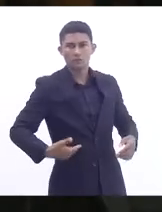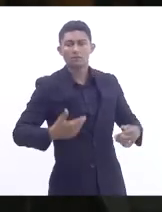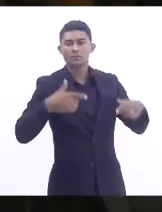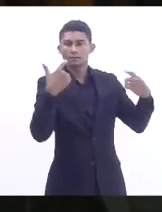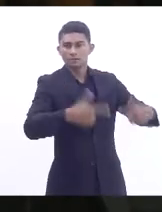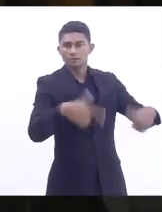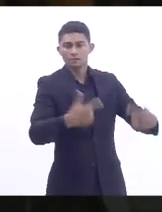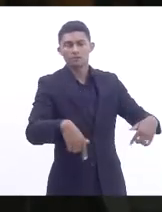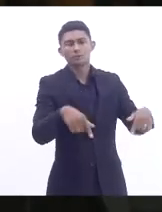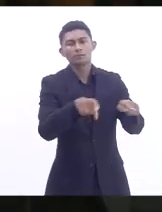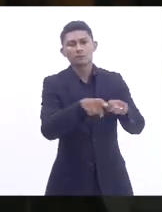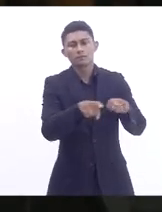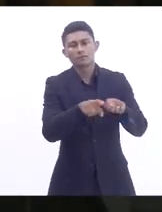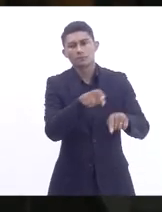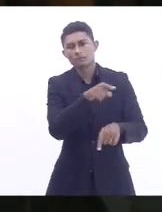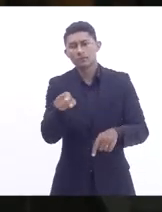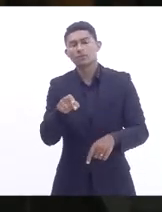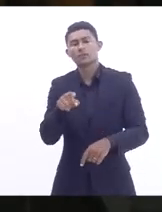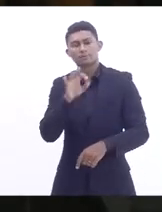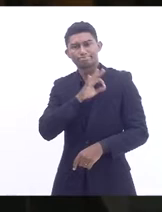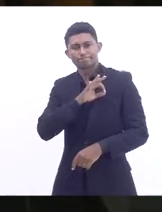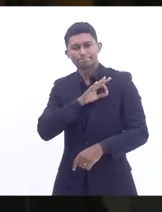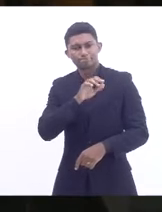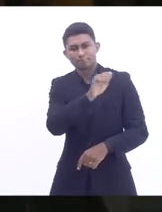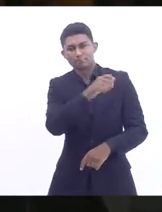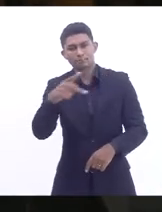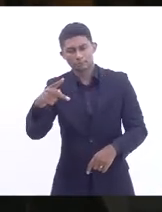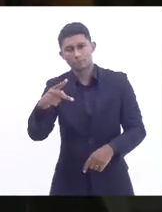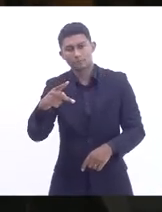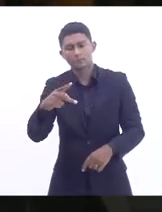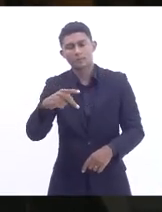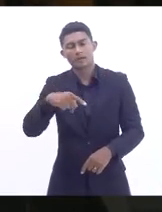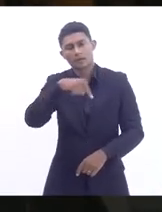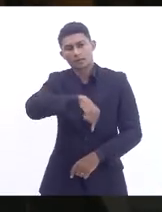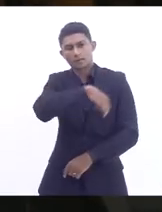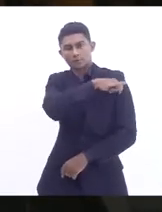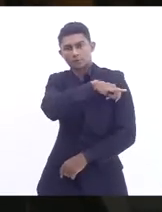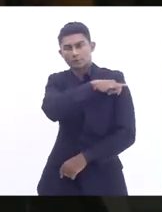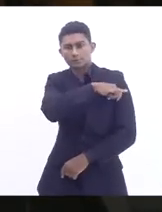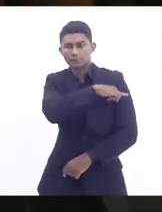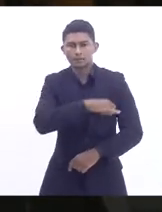pensionistas do Estado do Rio de Janeiro.